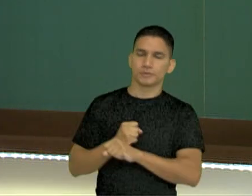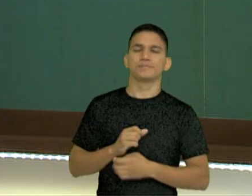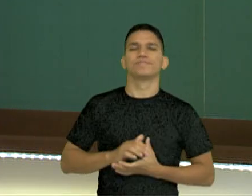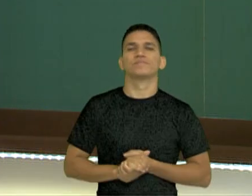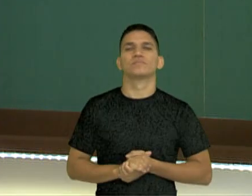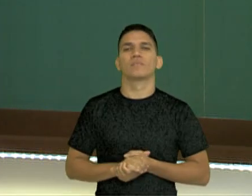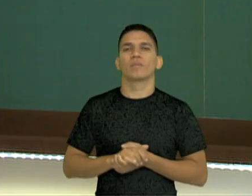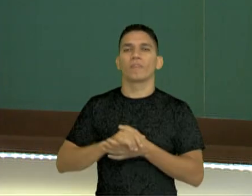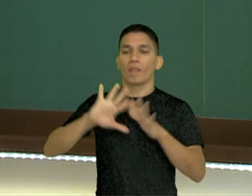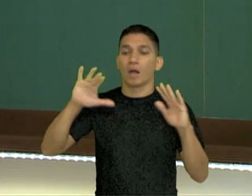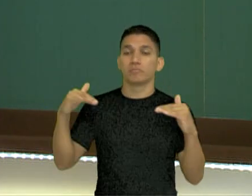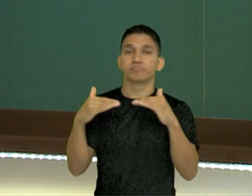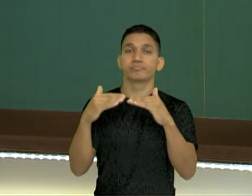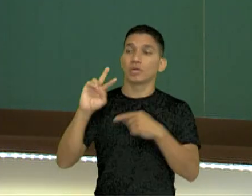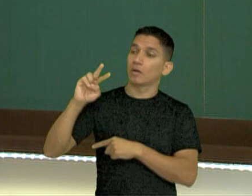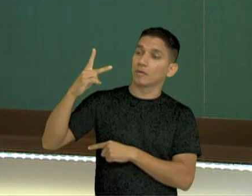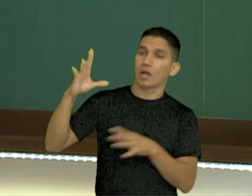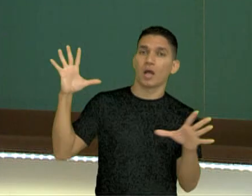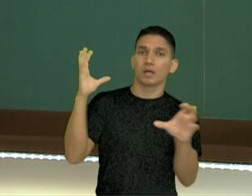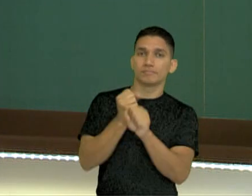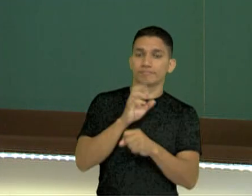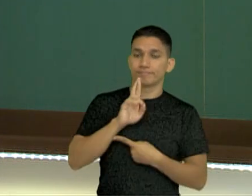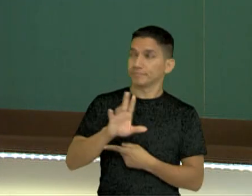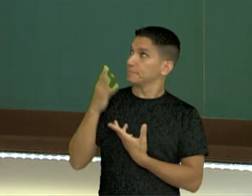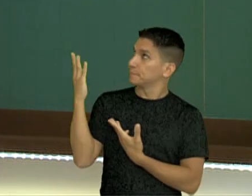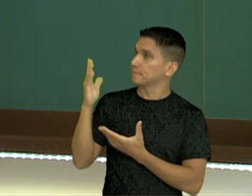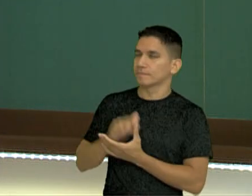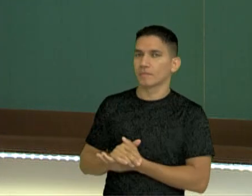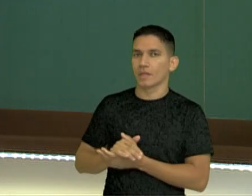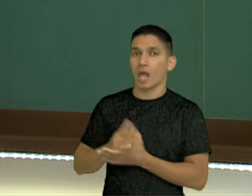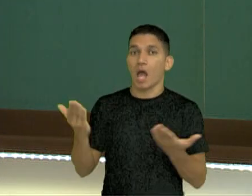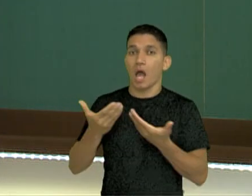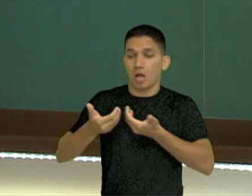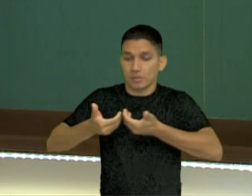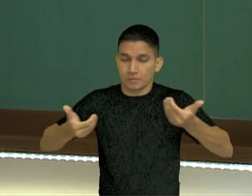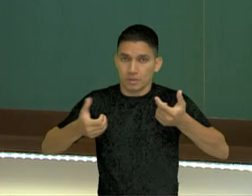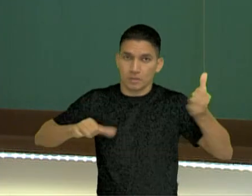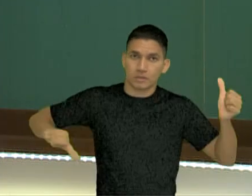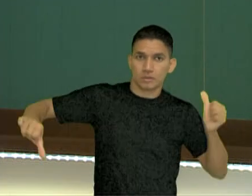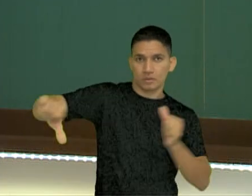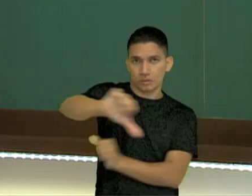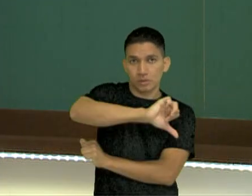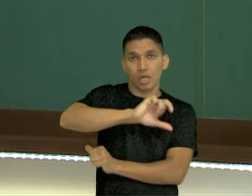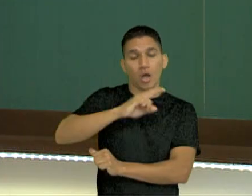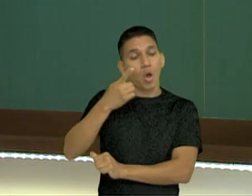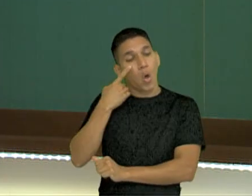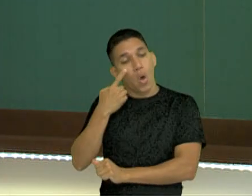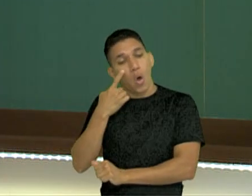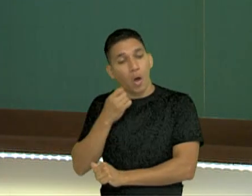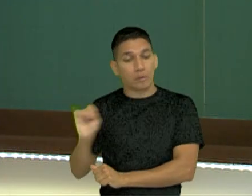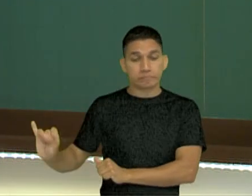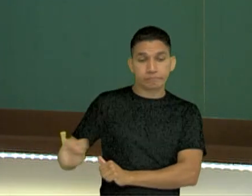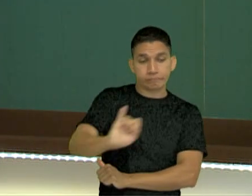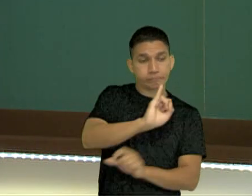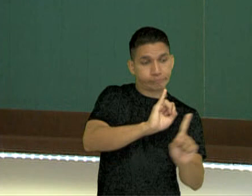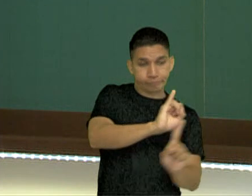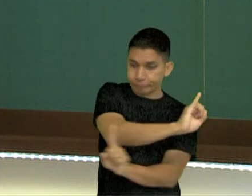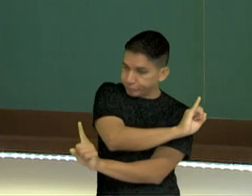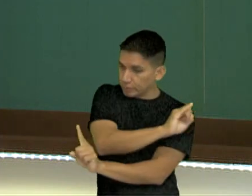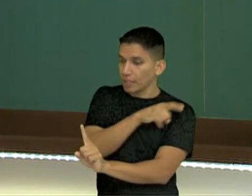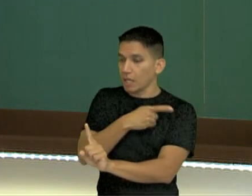potência, encontramos esse valor. Vamos isolar a taxa que eu estou procurando anualizada, passamos o